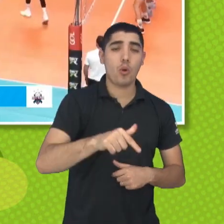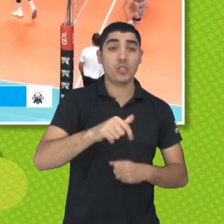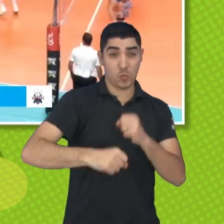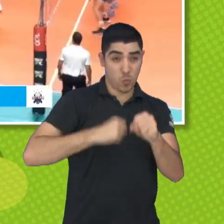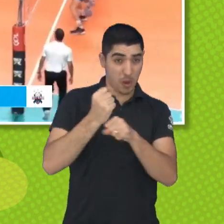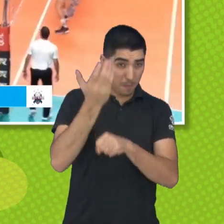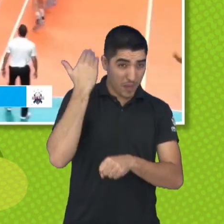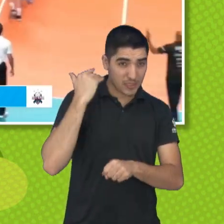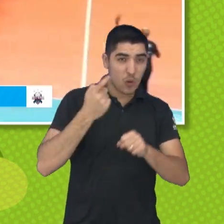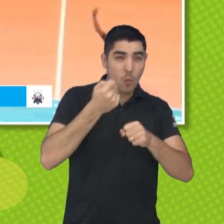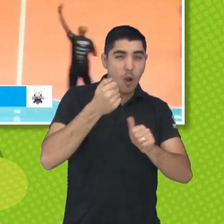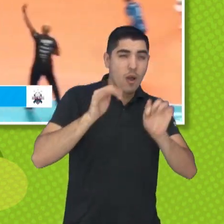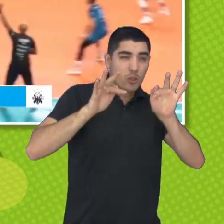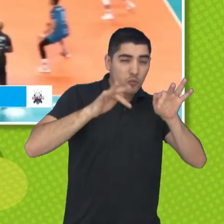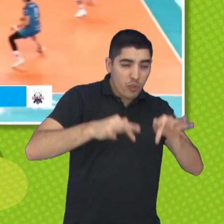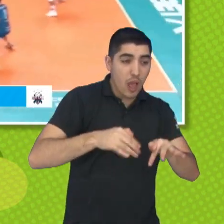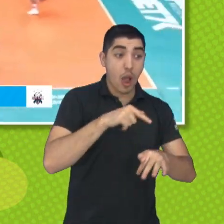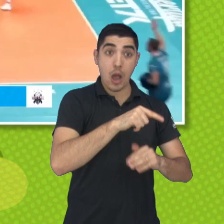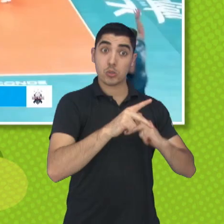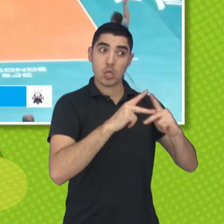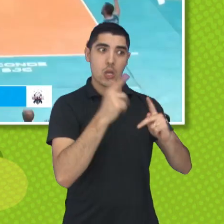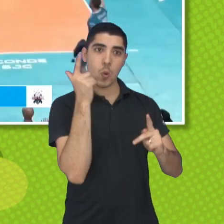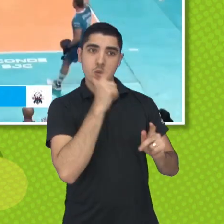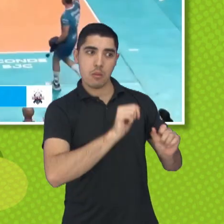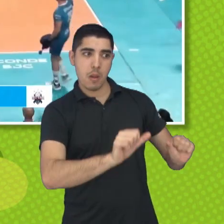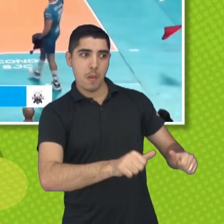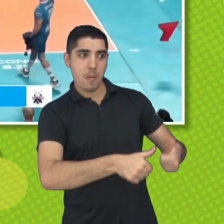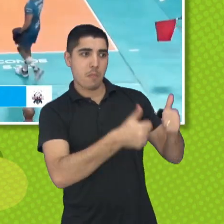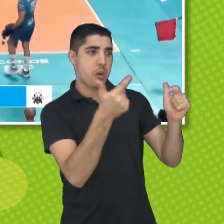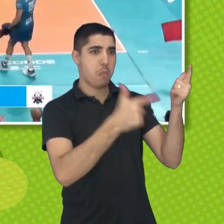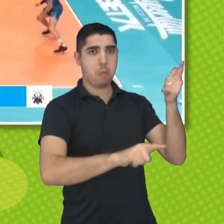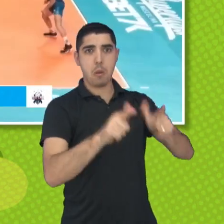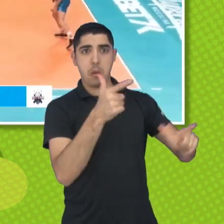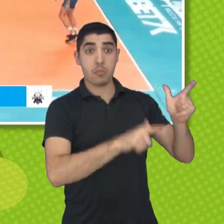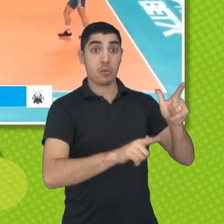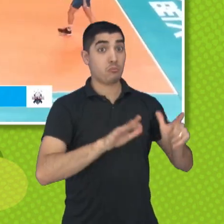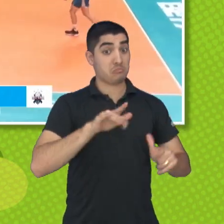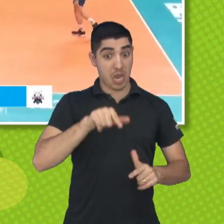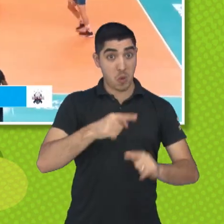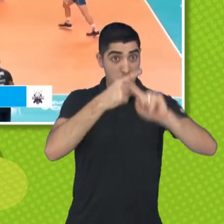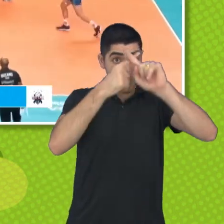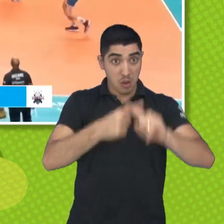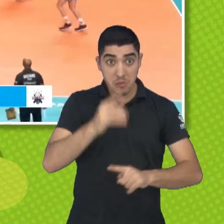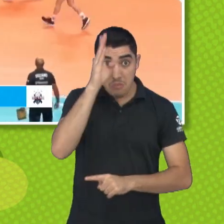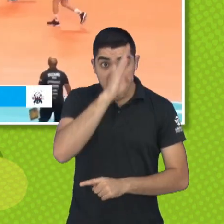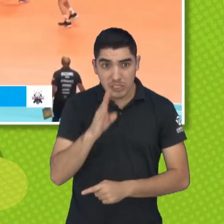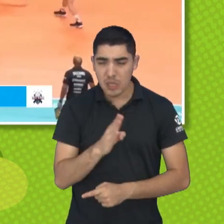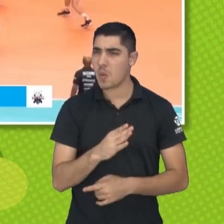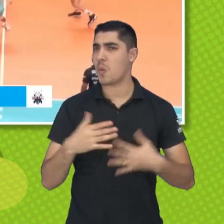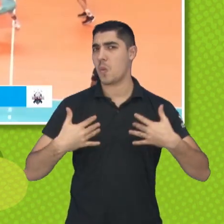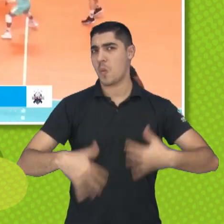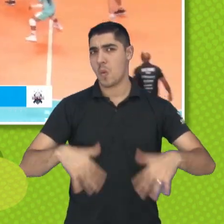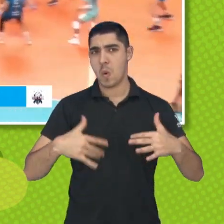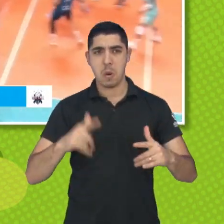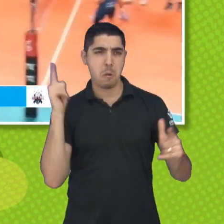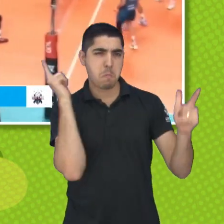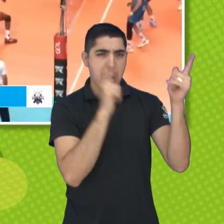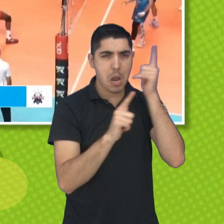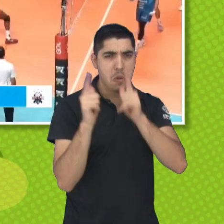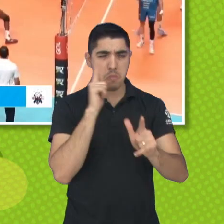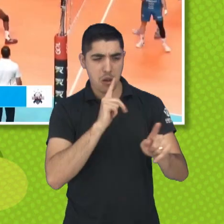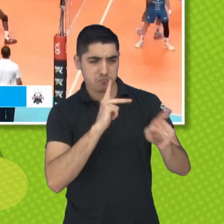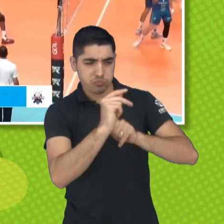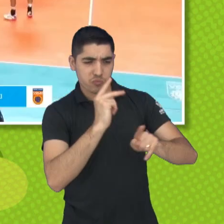corpo e não chegou nas finais esse ano, mas na Superliga está fazendo por onde aí, está indo muito bem, só atrás